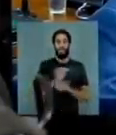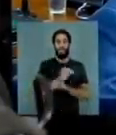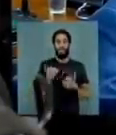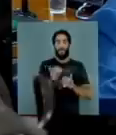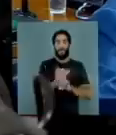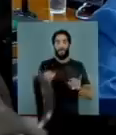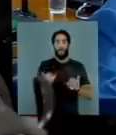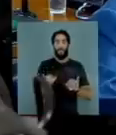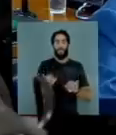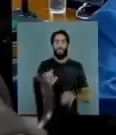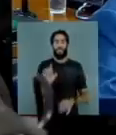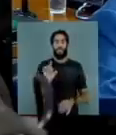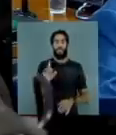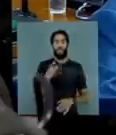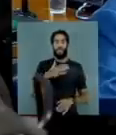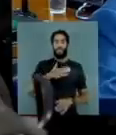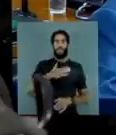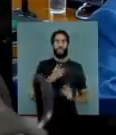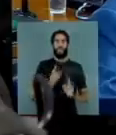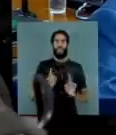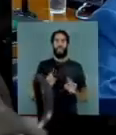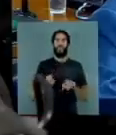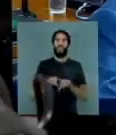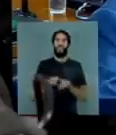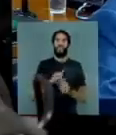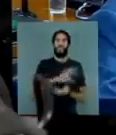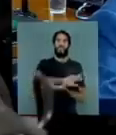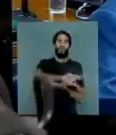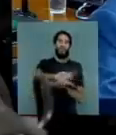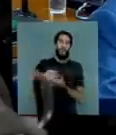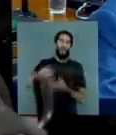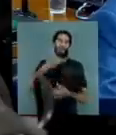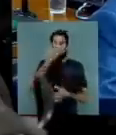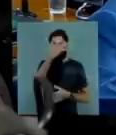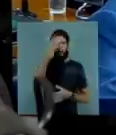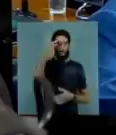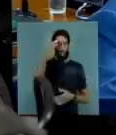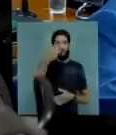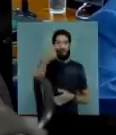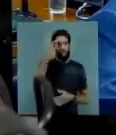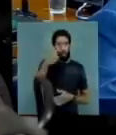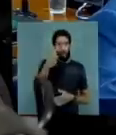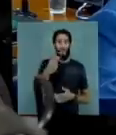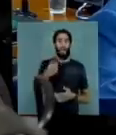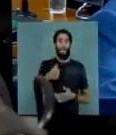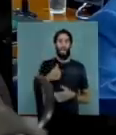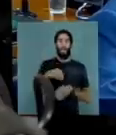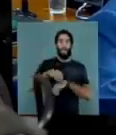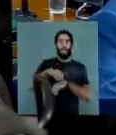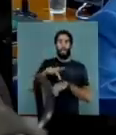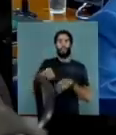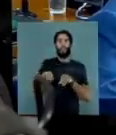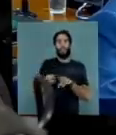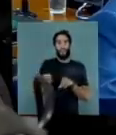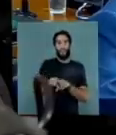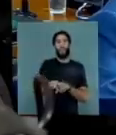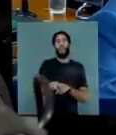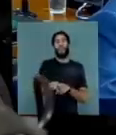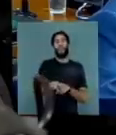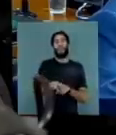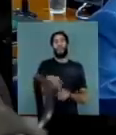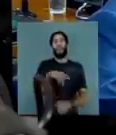não apenas minha mas de vários parlamentares colocados e que ela é endereçada ao presidente também do congresso